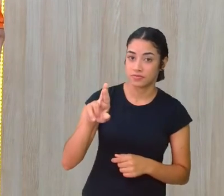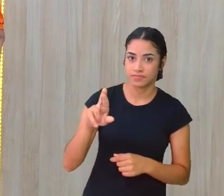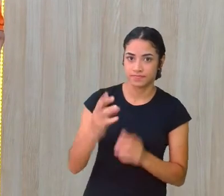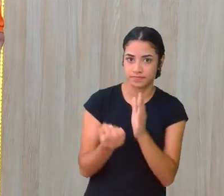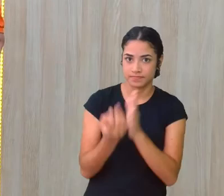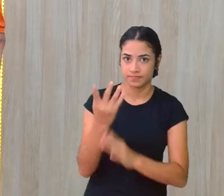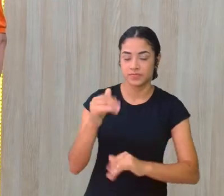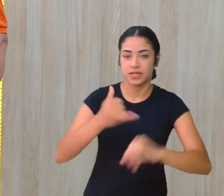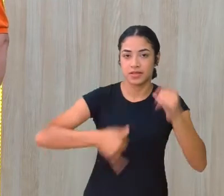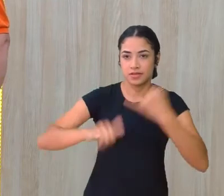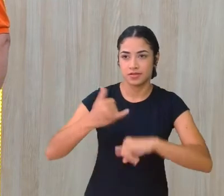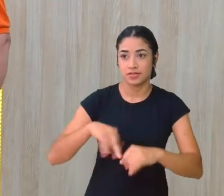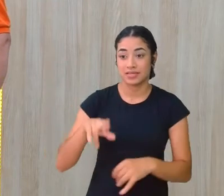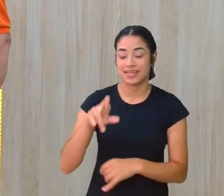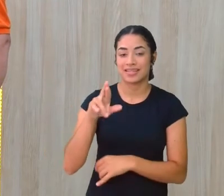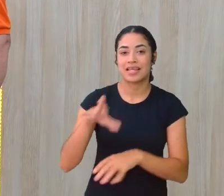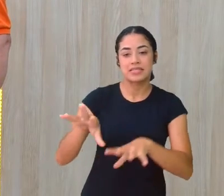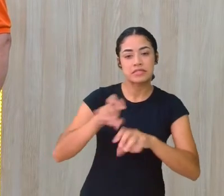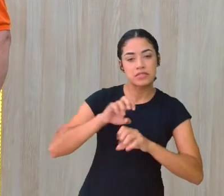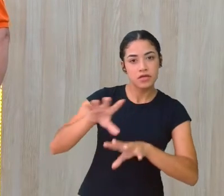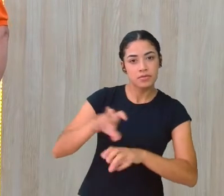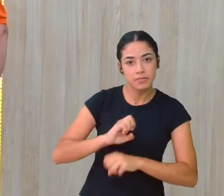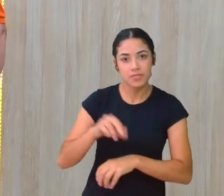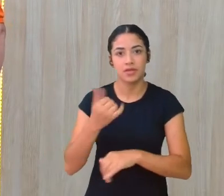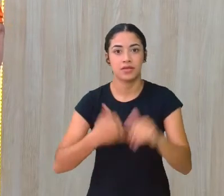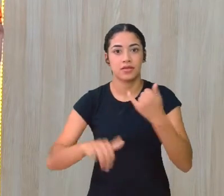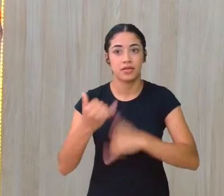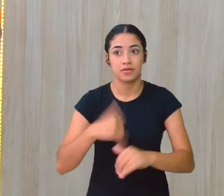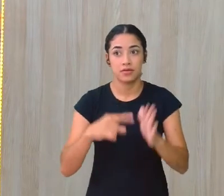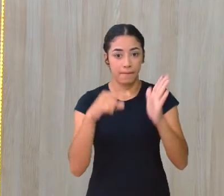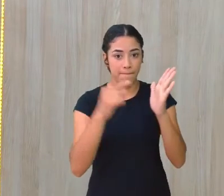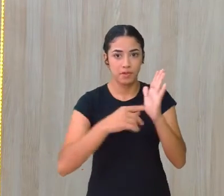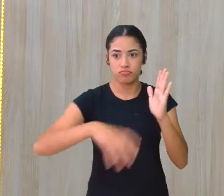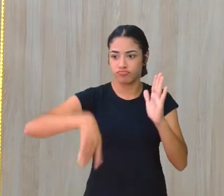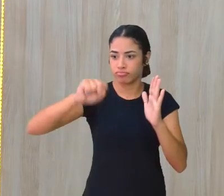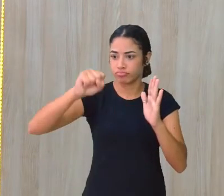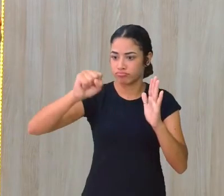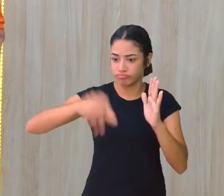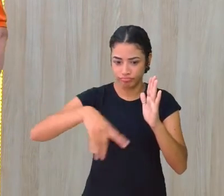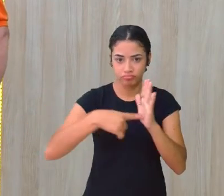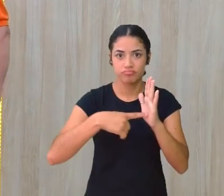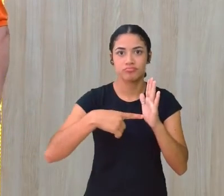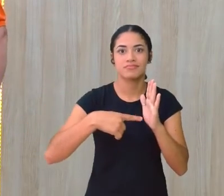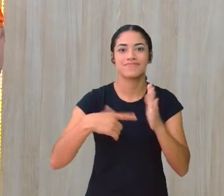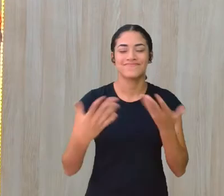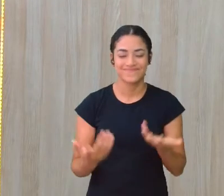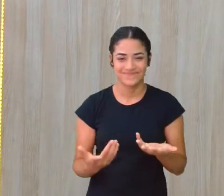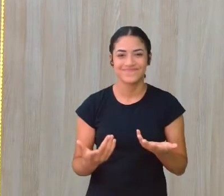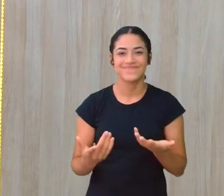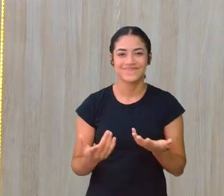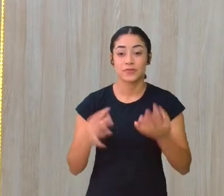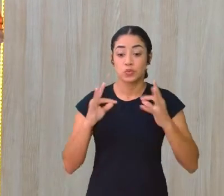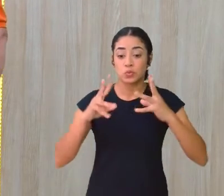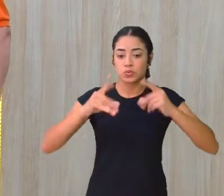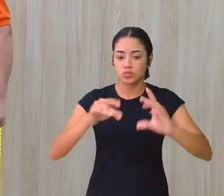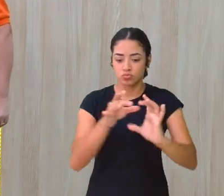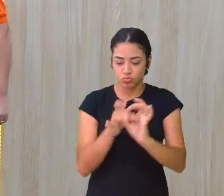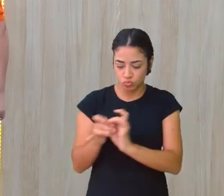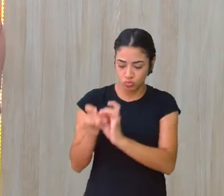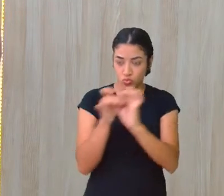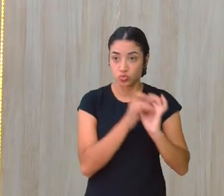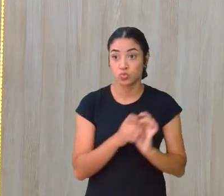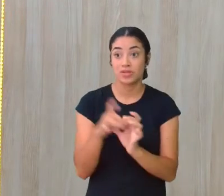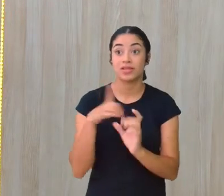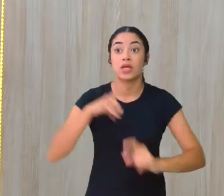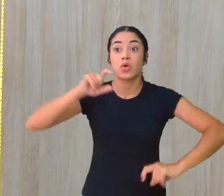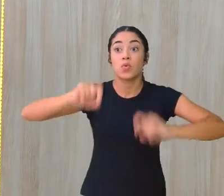energia, a gente tem os receptores, resistores, o interruptor, e tudo isso aqui, quando se completa, a gente vai ter